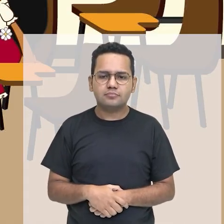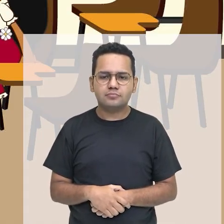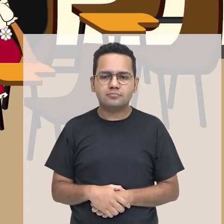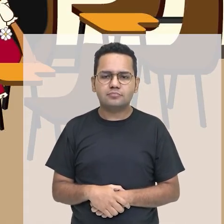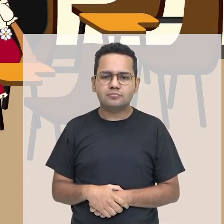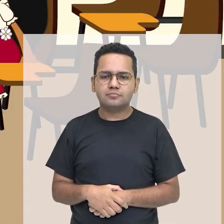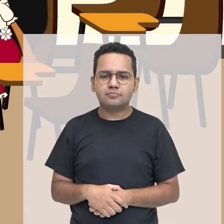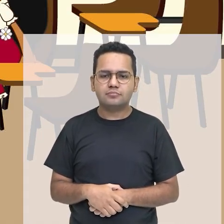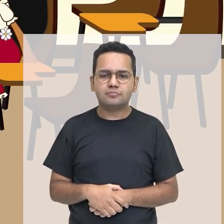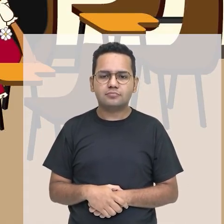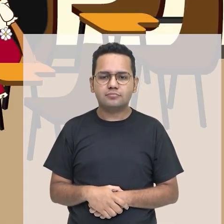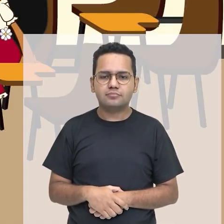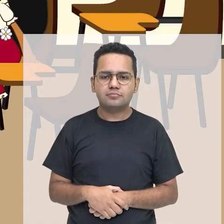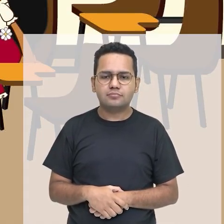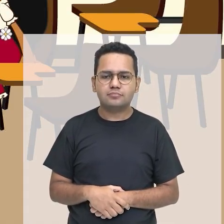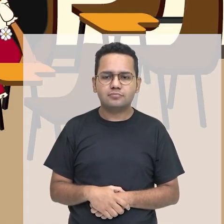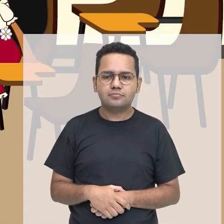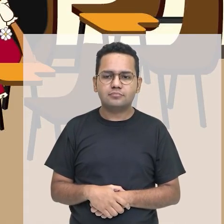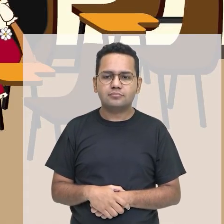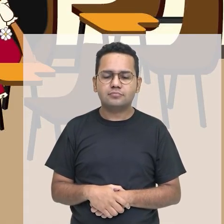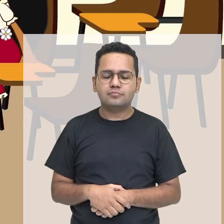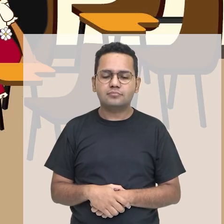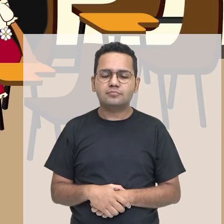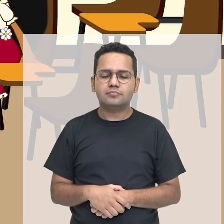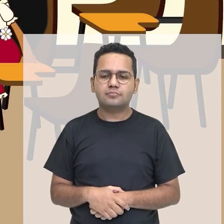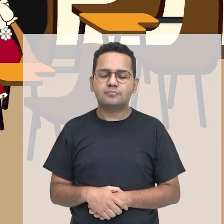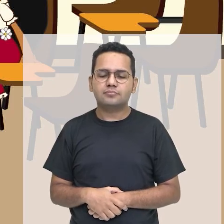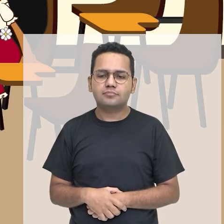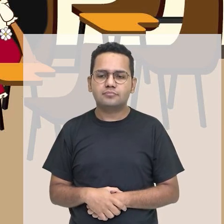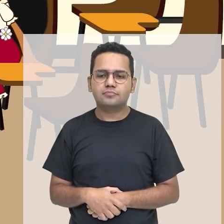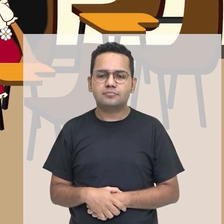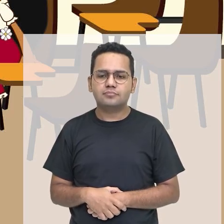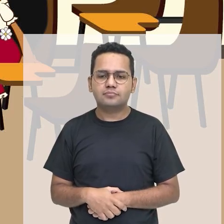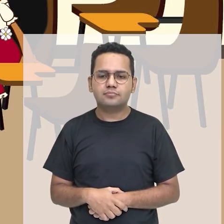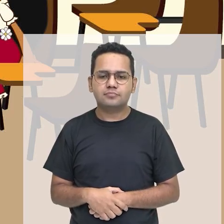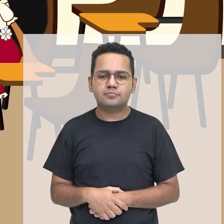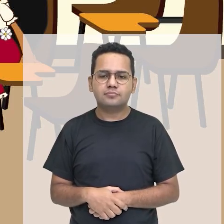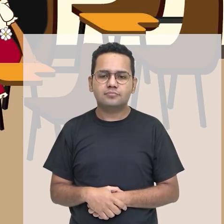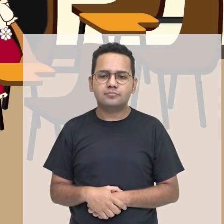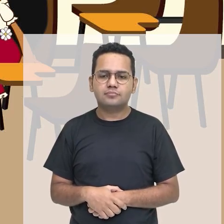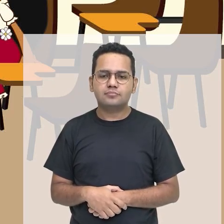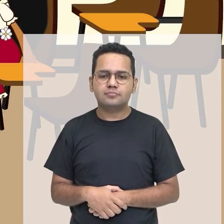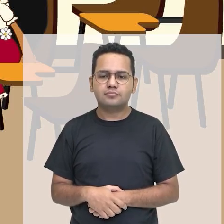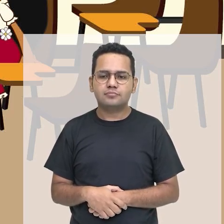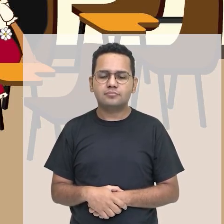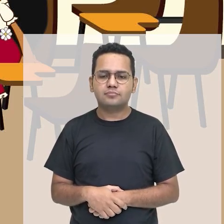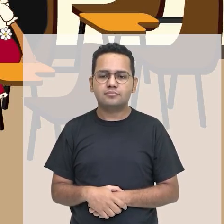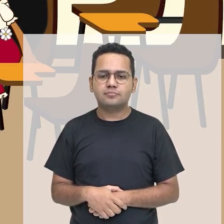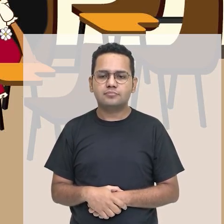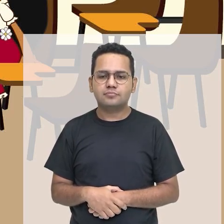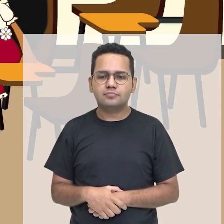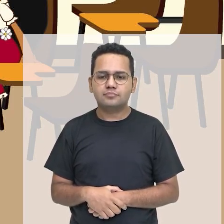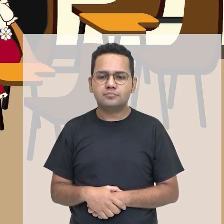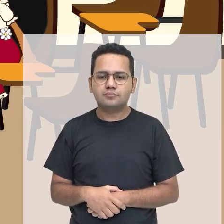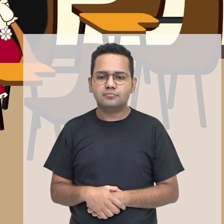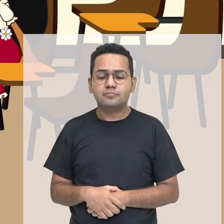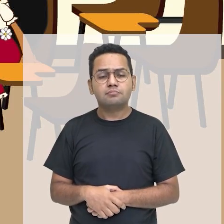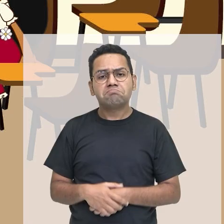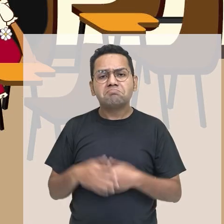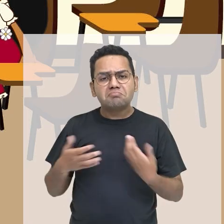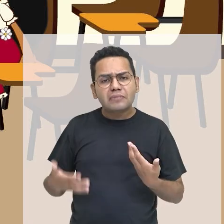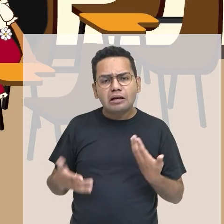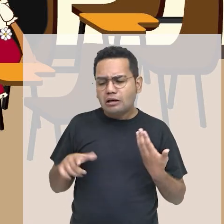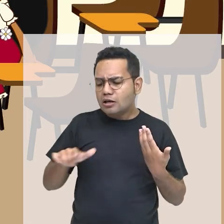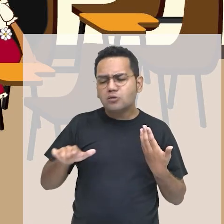indicar impatience or a desire to move on. Então pode indicar uma impaciência ou vontade de